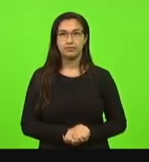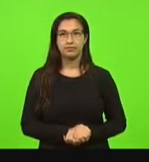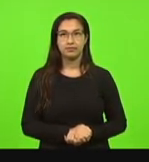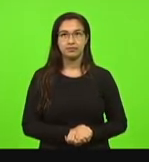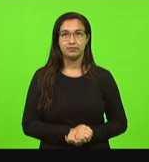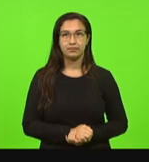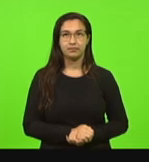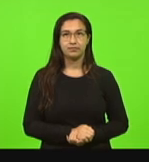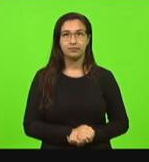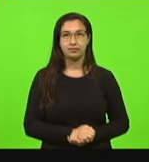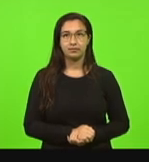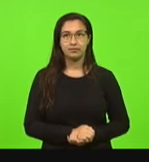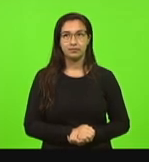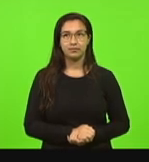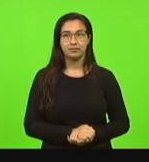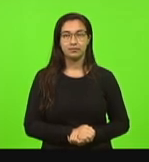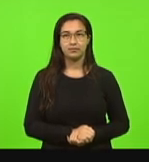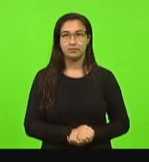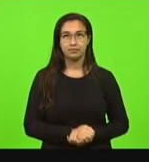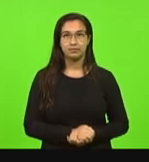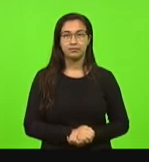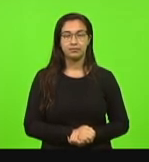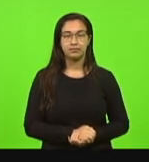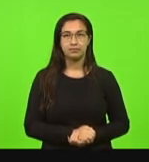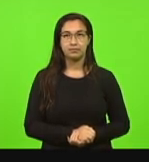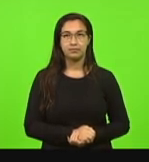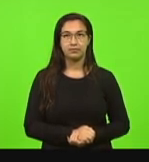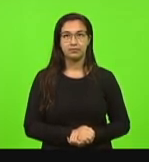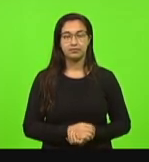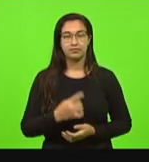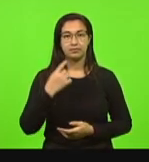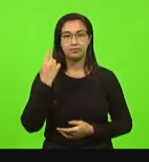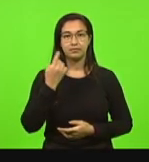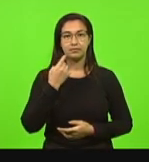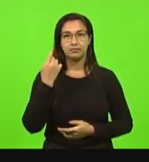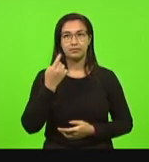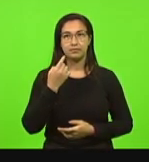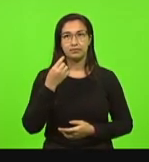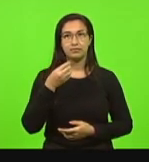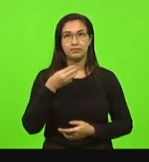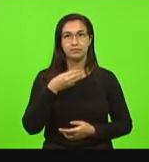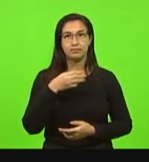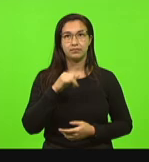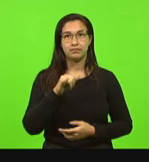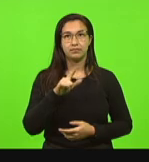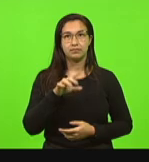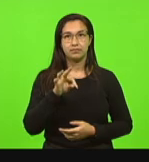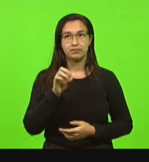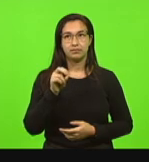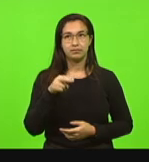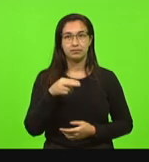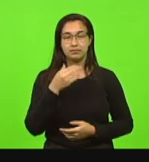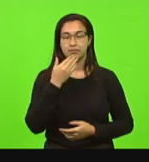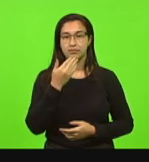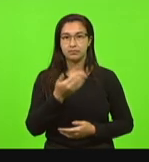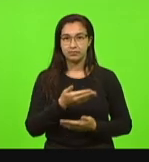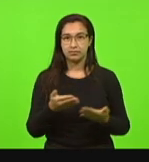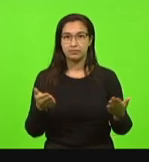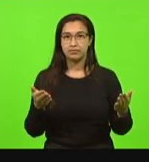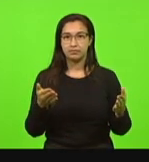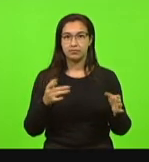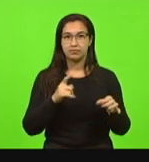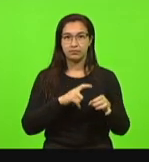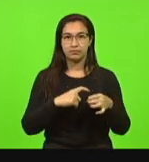Senhor presidente, pela ordem, enquanto pela ordem, os deputados deputado votam, só fazer um pedido aqui para os membros da